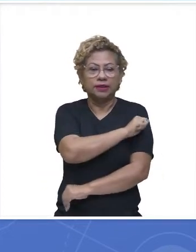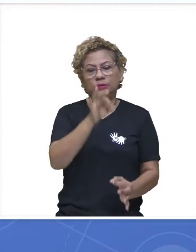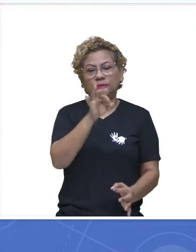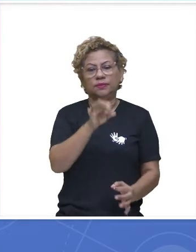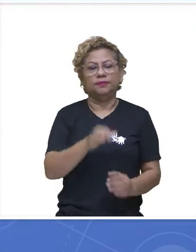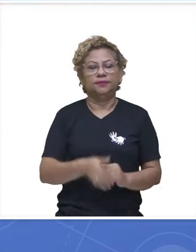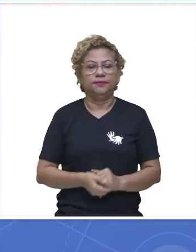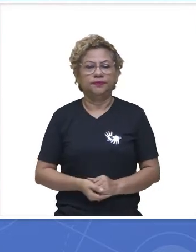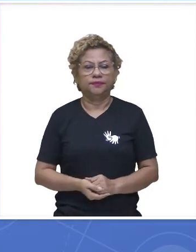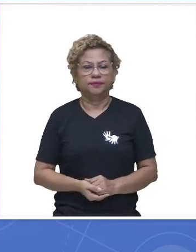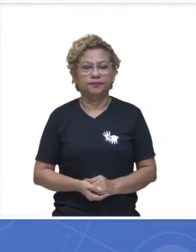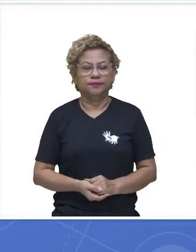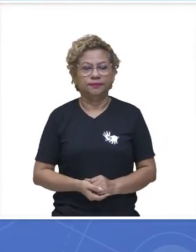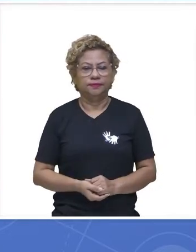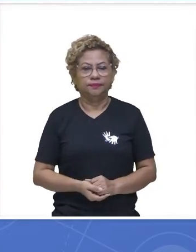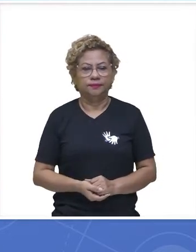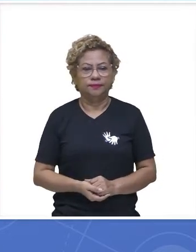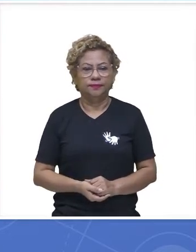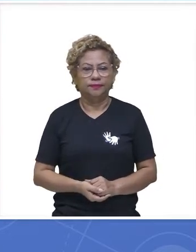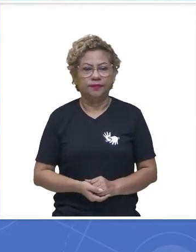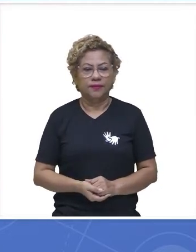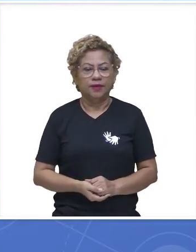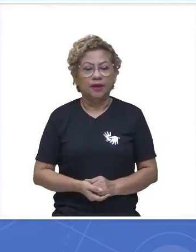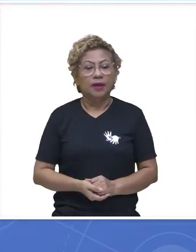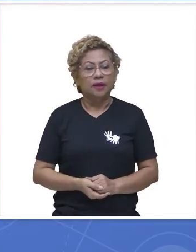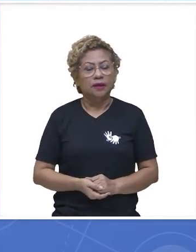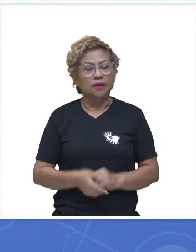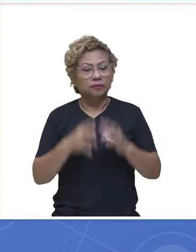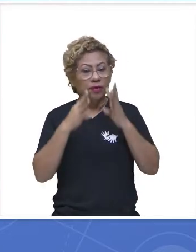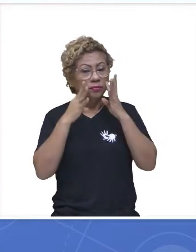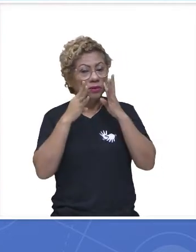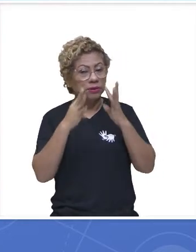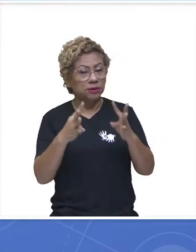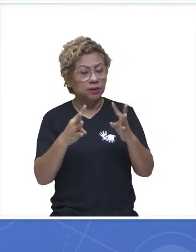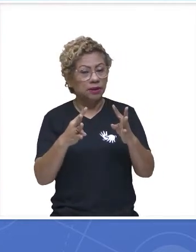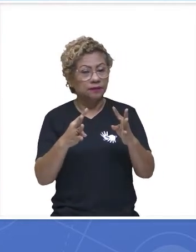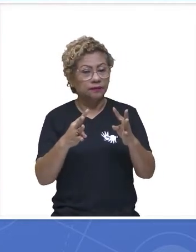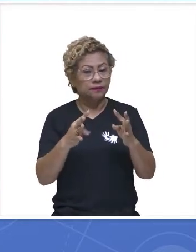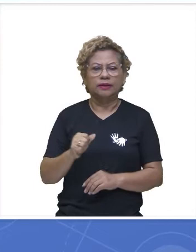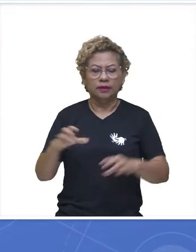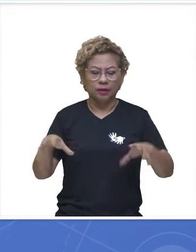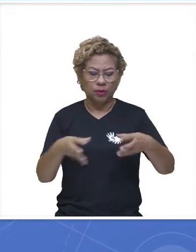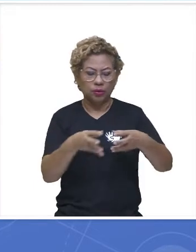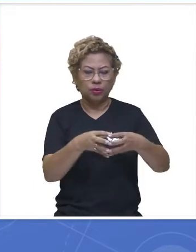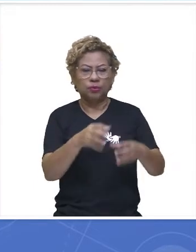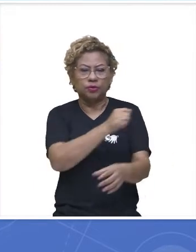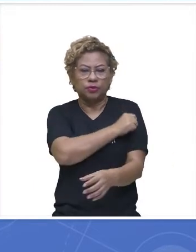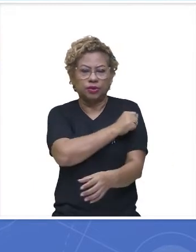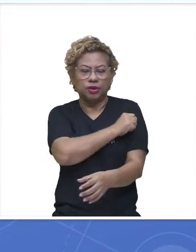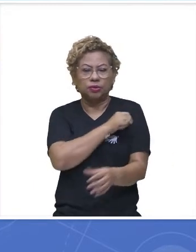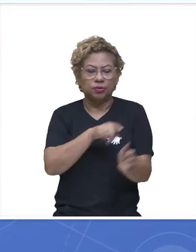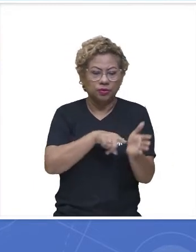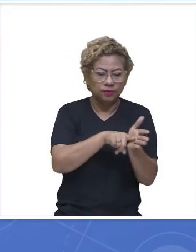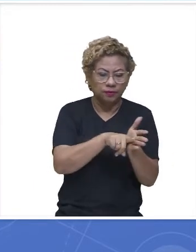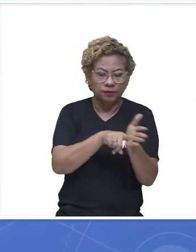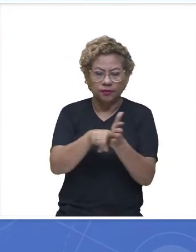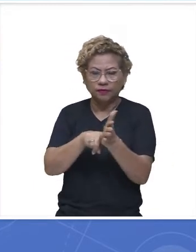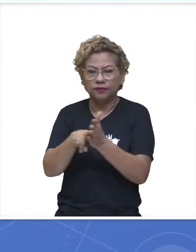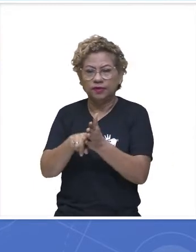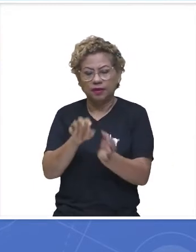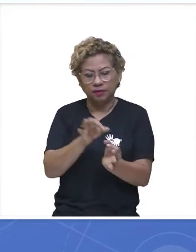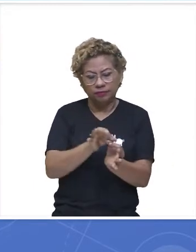da mediana, mas média aritmética todos nós já ouvimos falar, até porque a gente usa no nosso dia a dia, quando você vai tirar, por exemplo, a